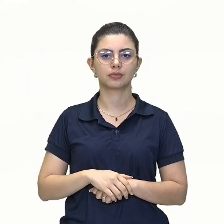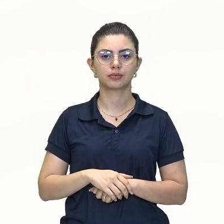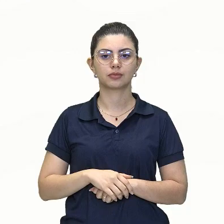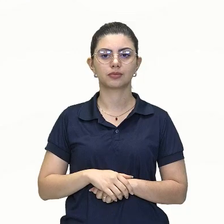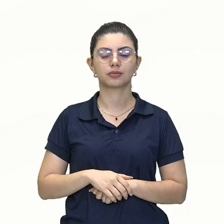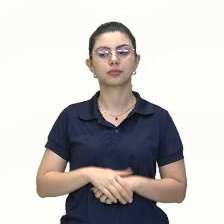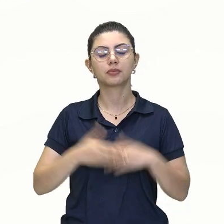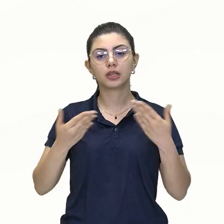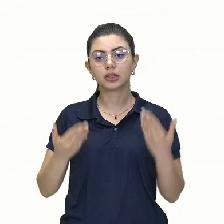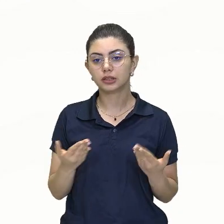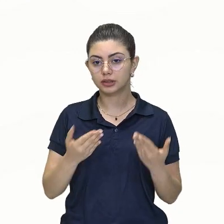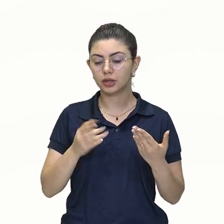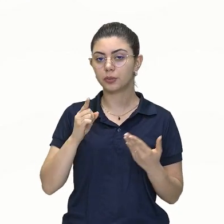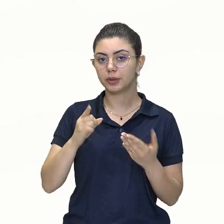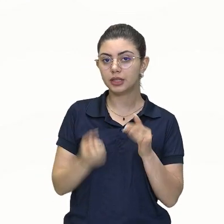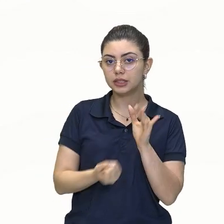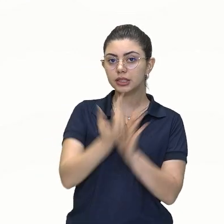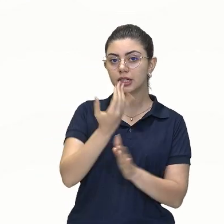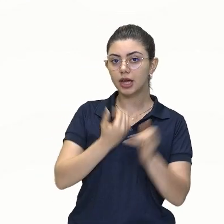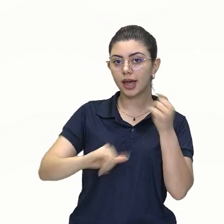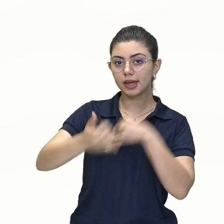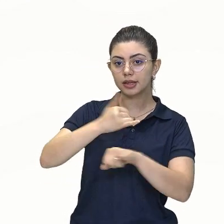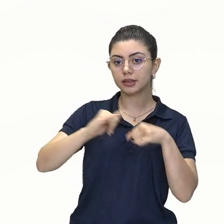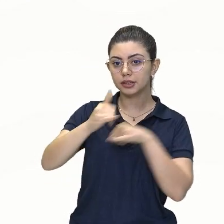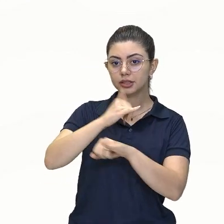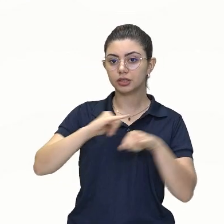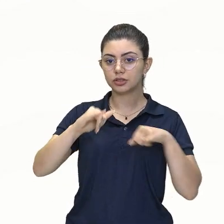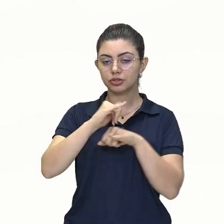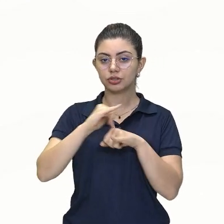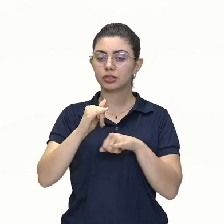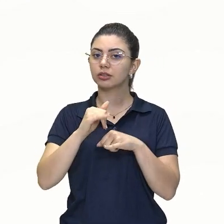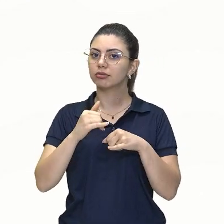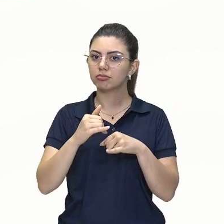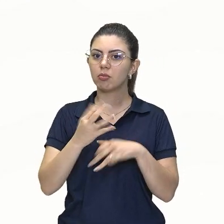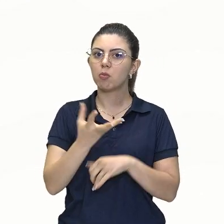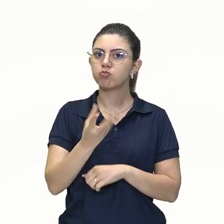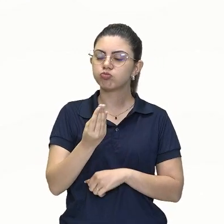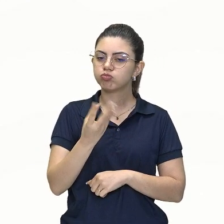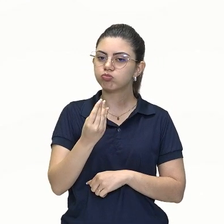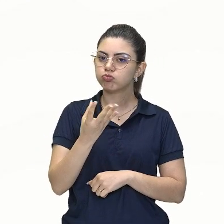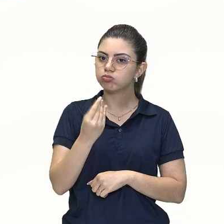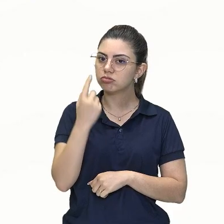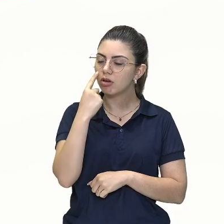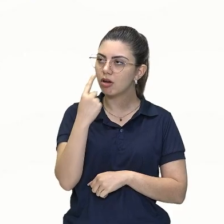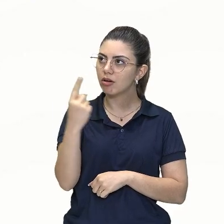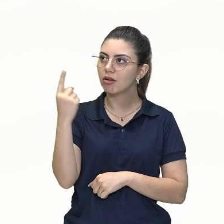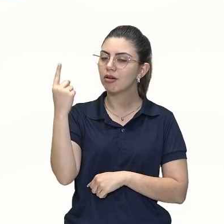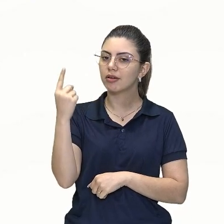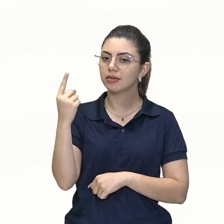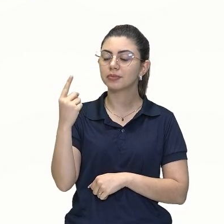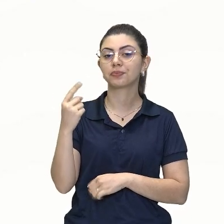a liberação de energia com essa divisão é muito grande. Além de que